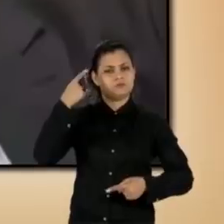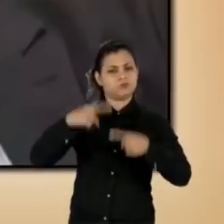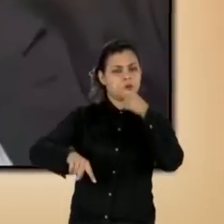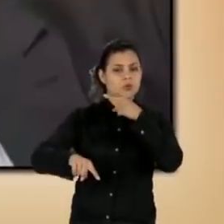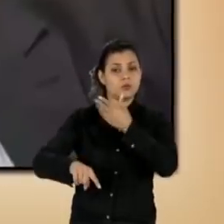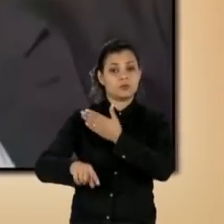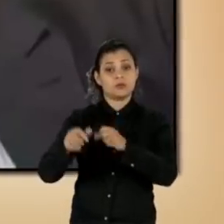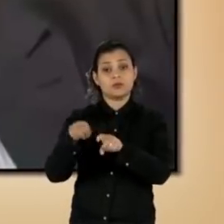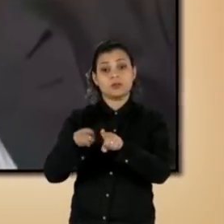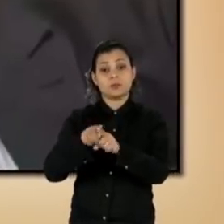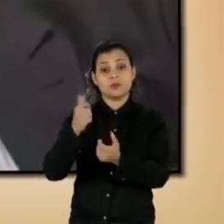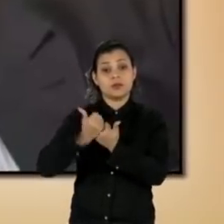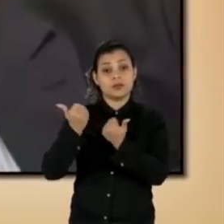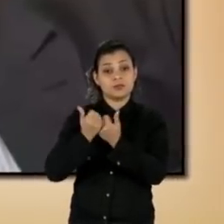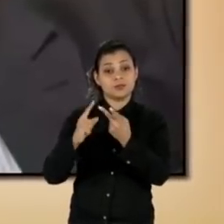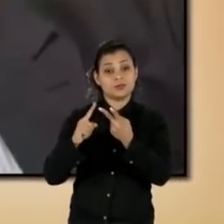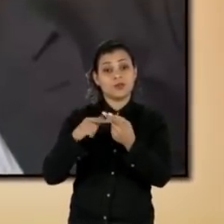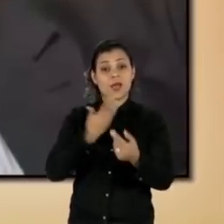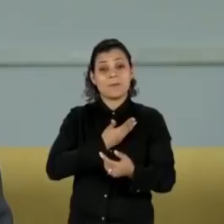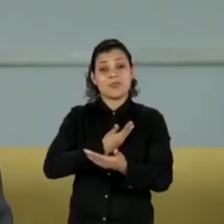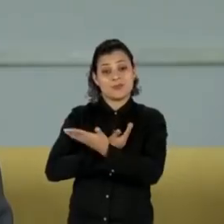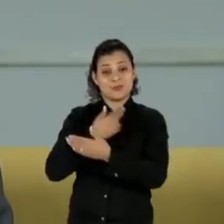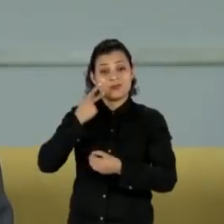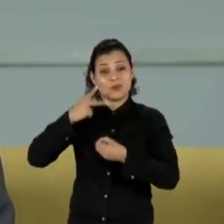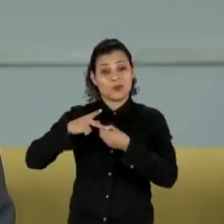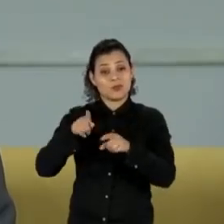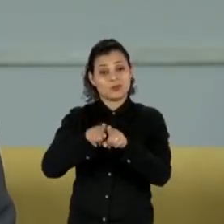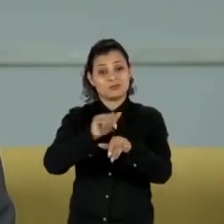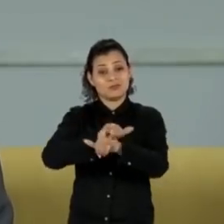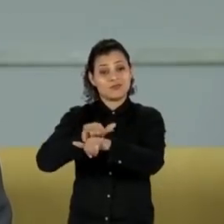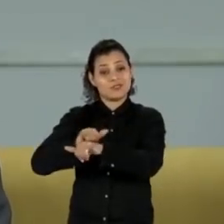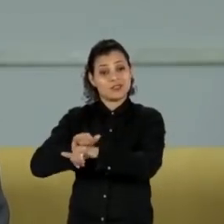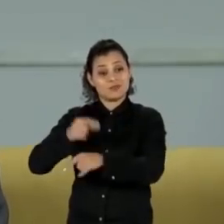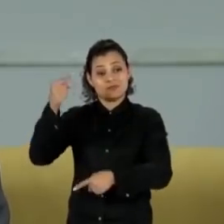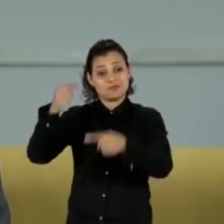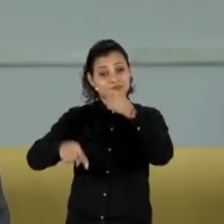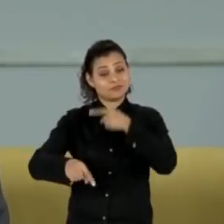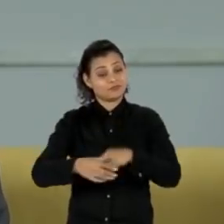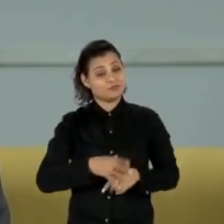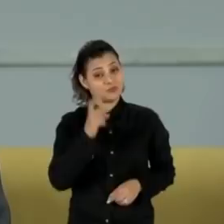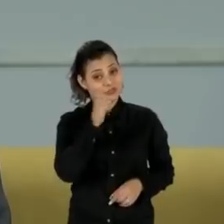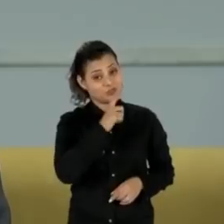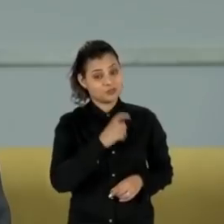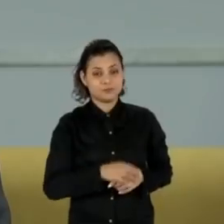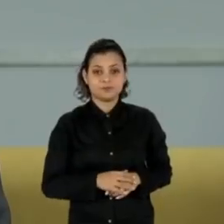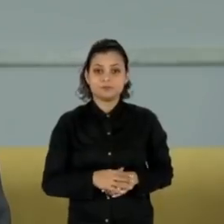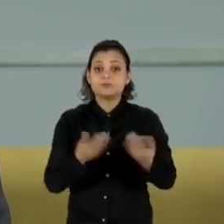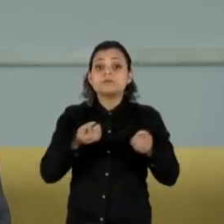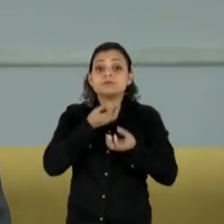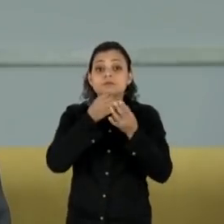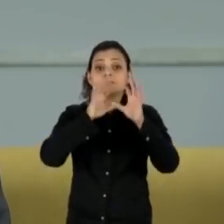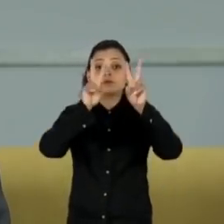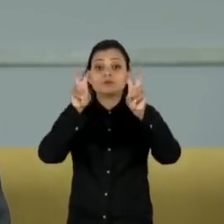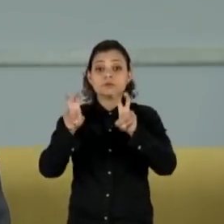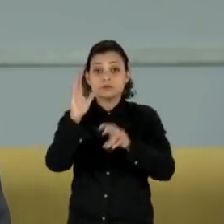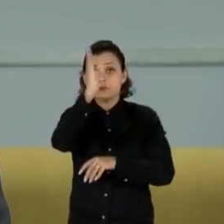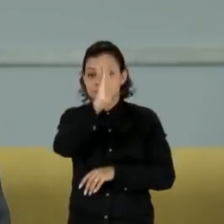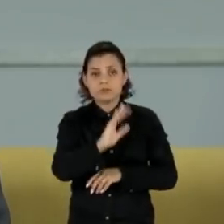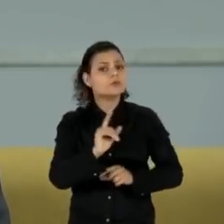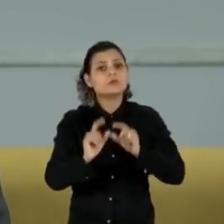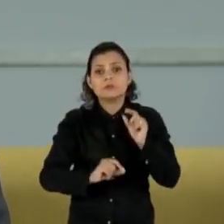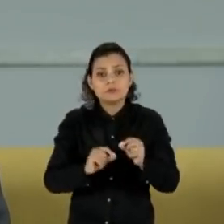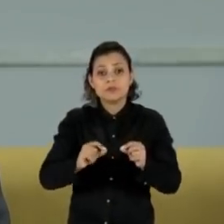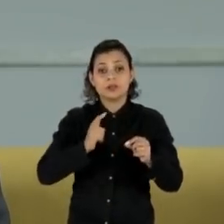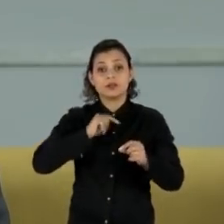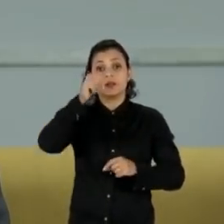deixou o mal eles assessores e os colegas da lava jato e a gente traz outros destaques do país para você as manchas de óleo que atingiu o